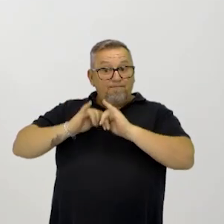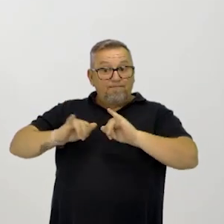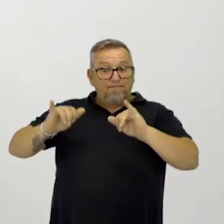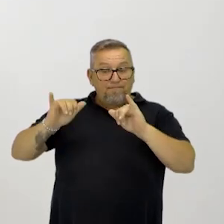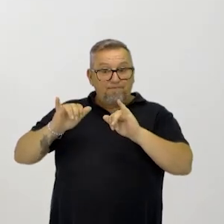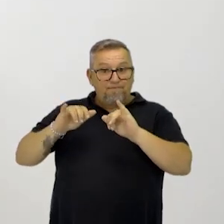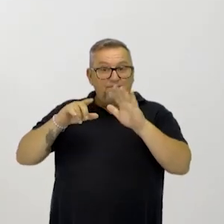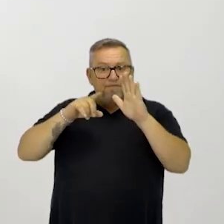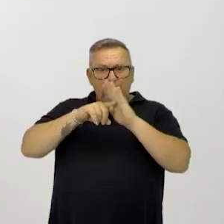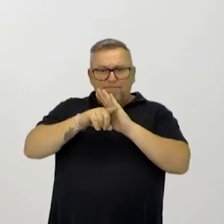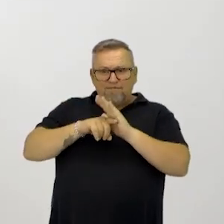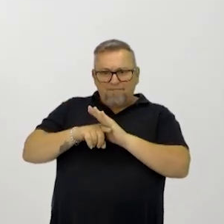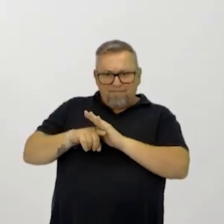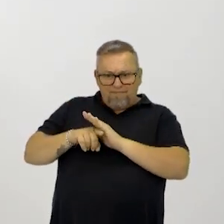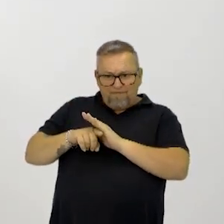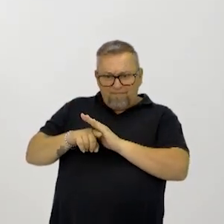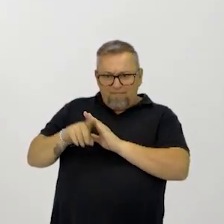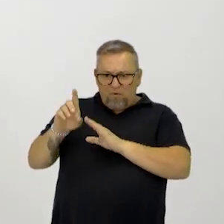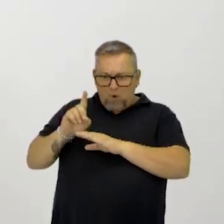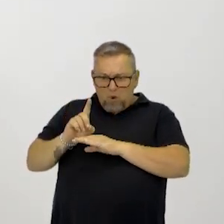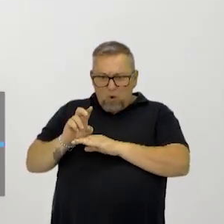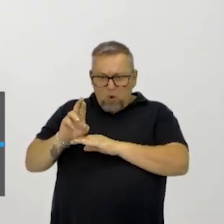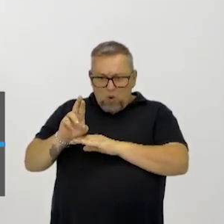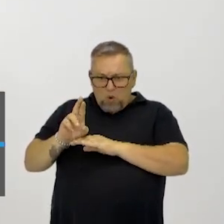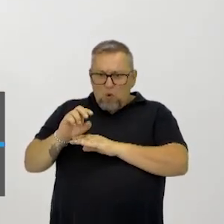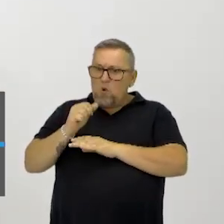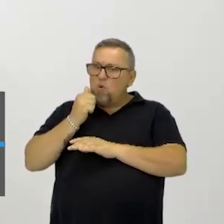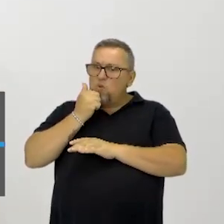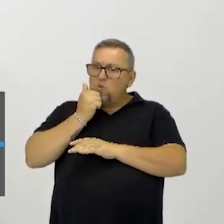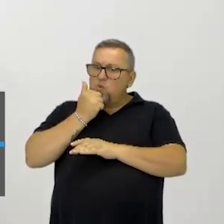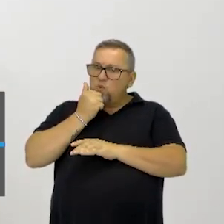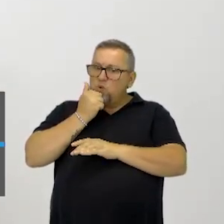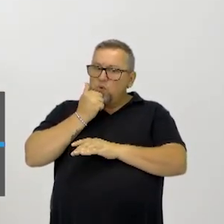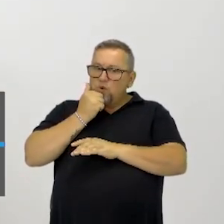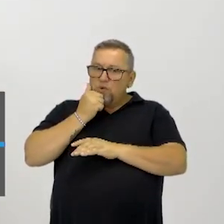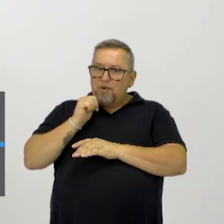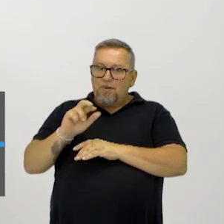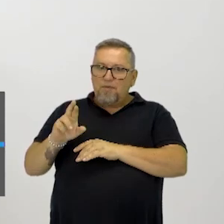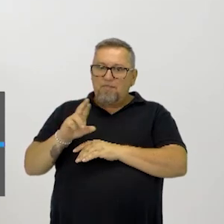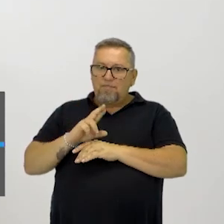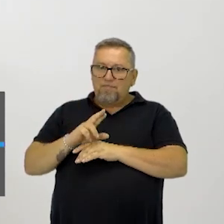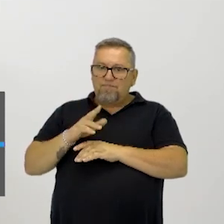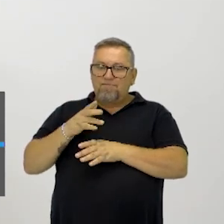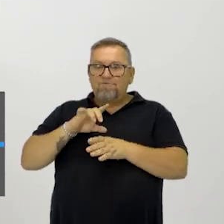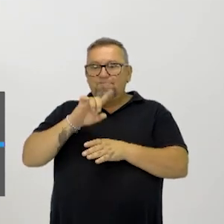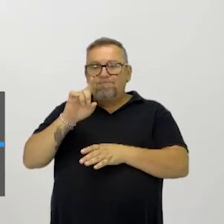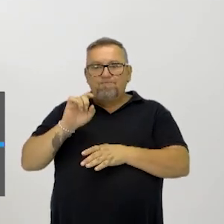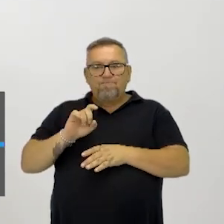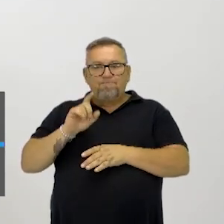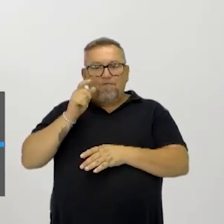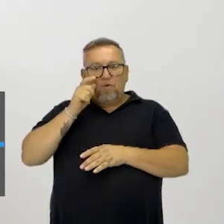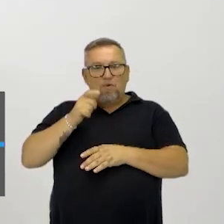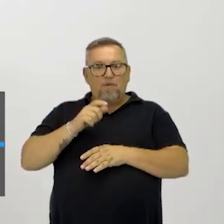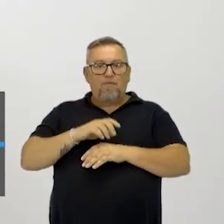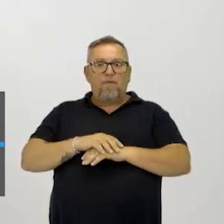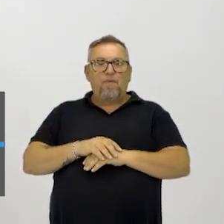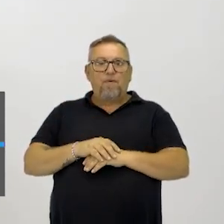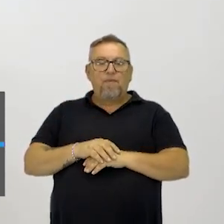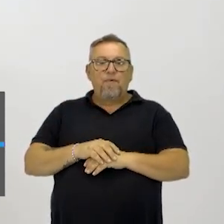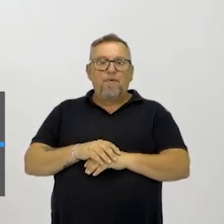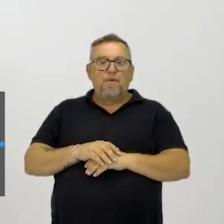são pesquisadores? São doutores? São cientistas? Aqui a resposta, acho que eles ficaram na dúvida. Vamos lá, professor